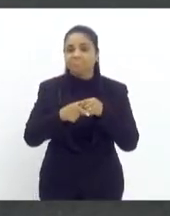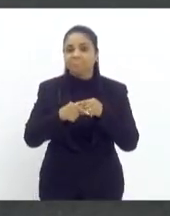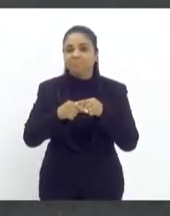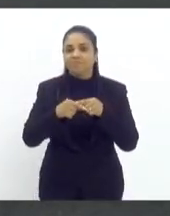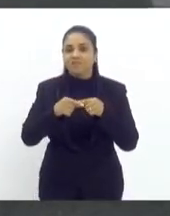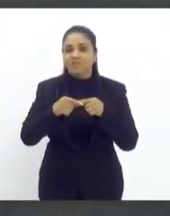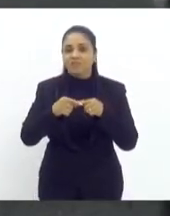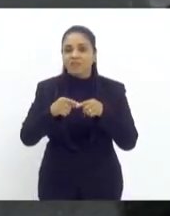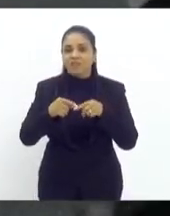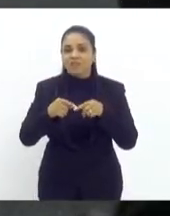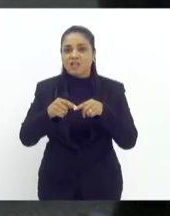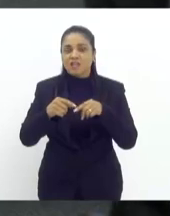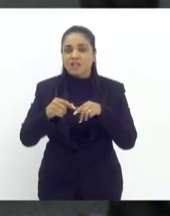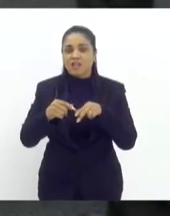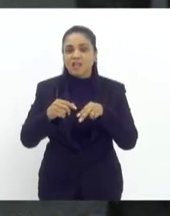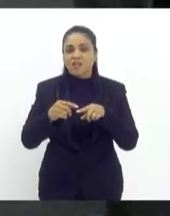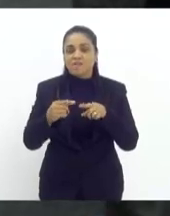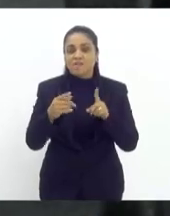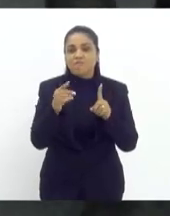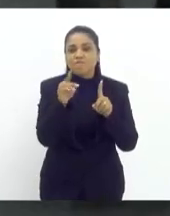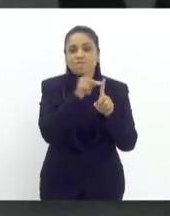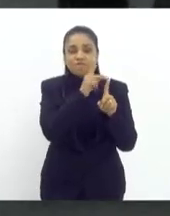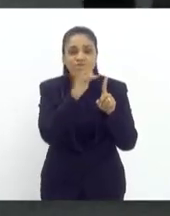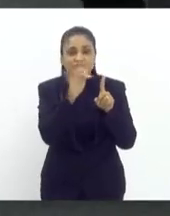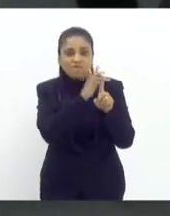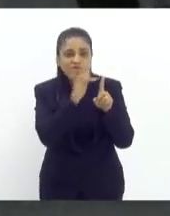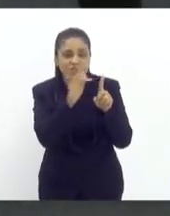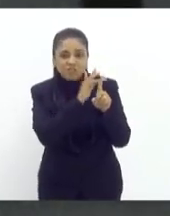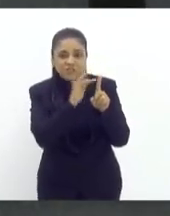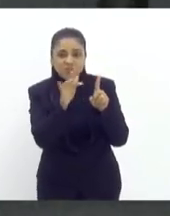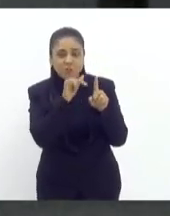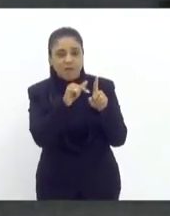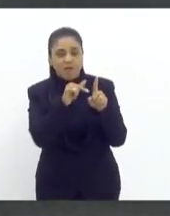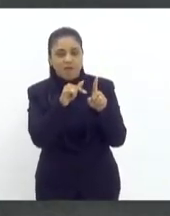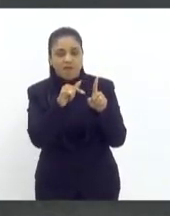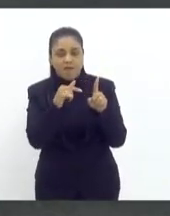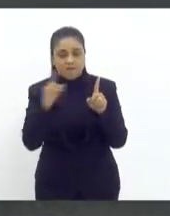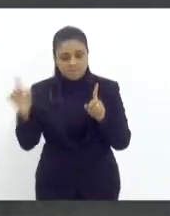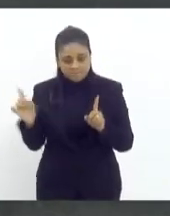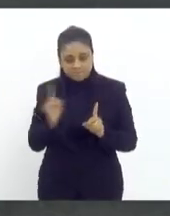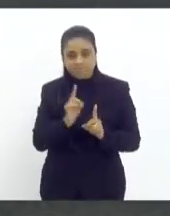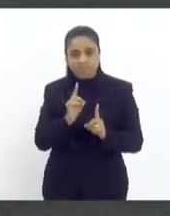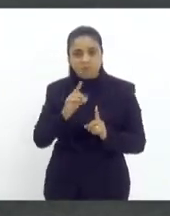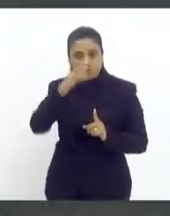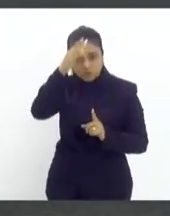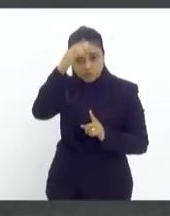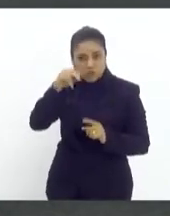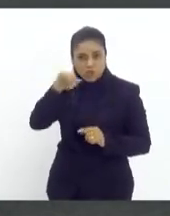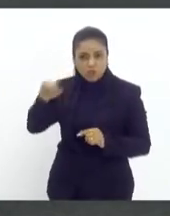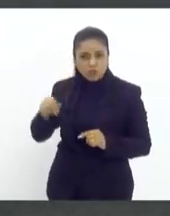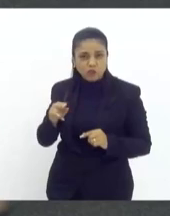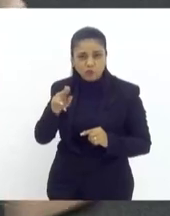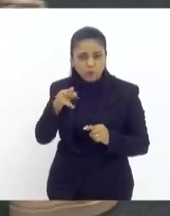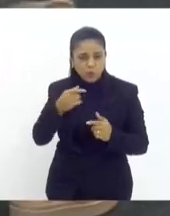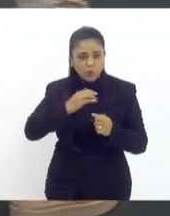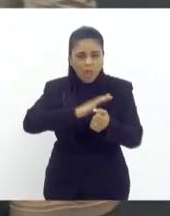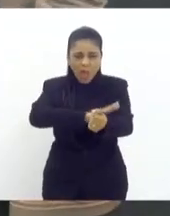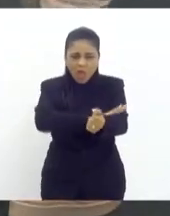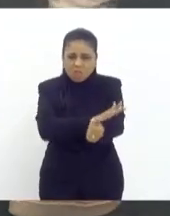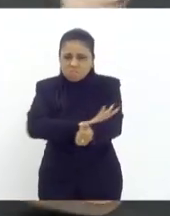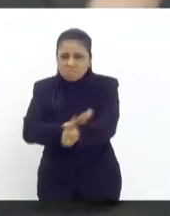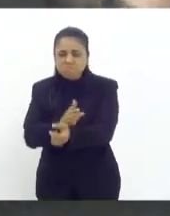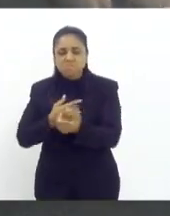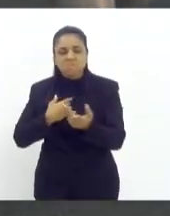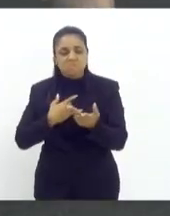vítima em nome da Assembleia Legislativa de algo que nós repudiamos nessa tarde que é o preconceito que é a violência